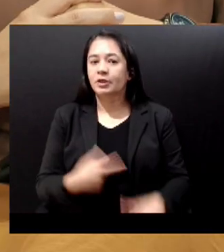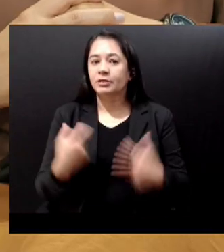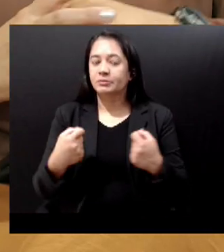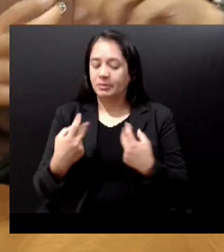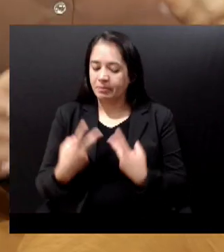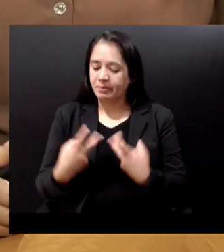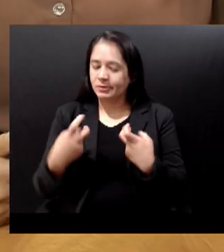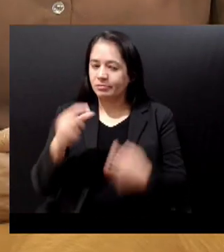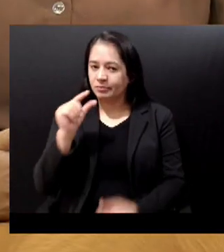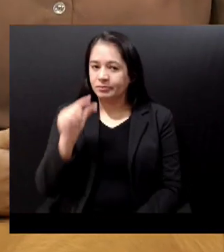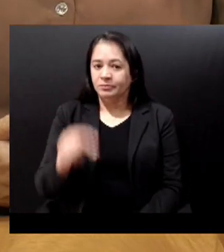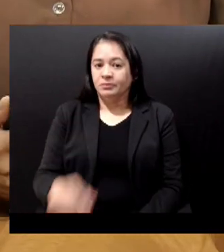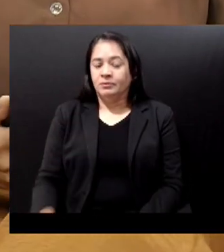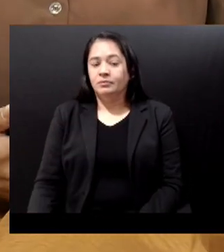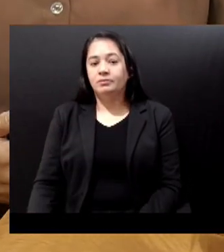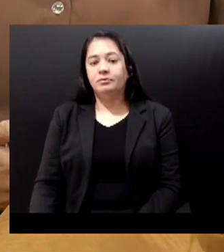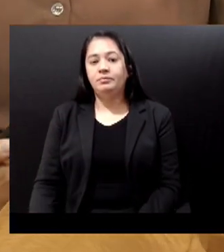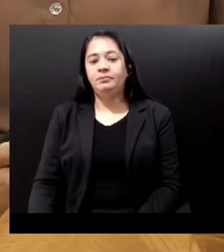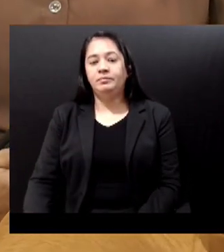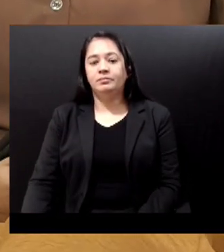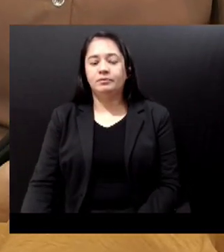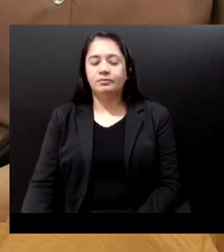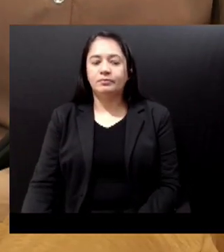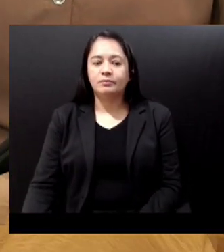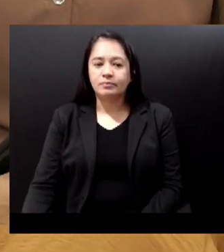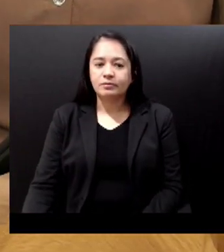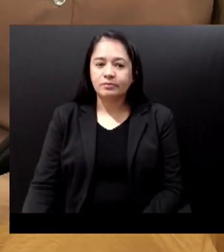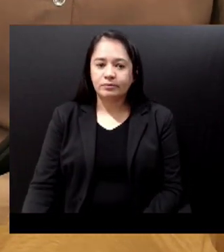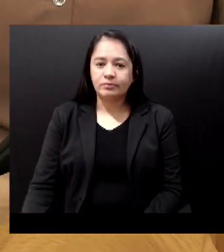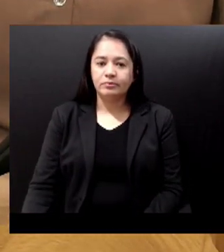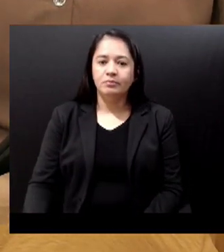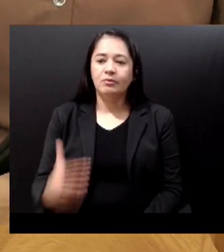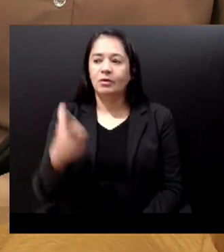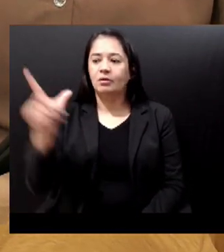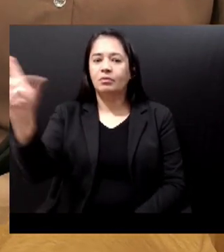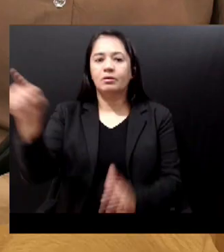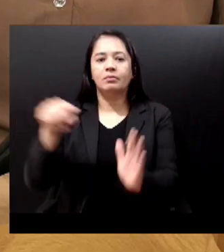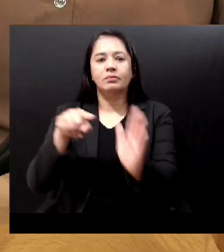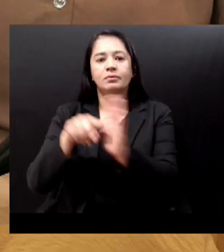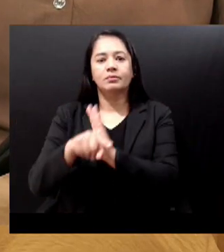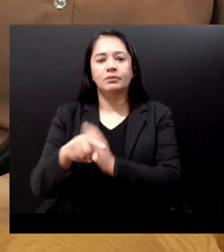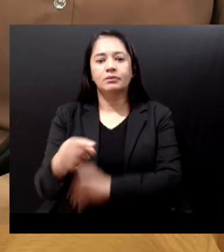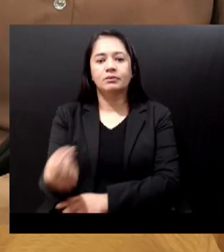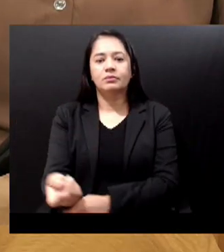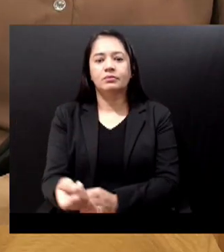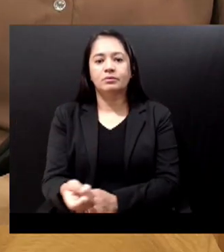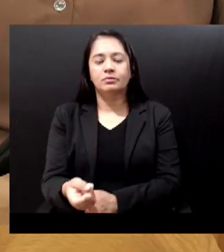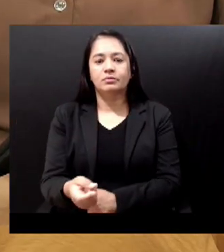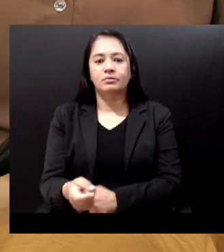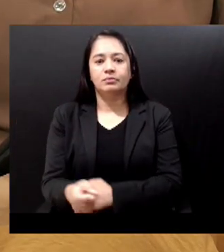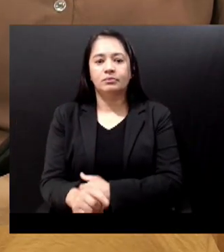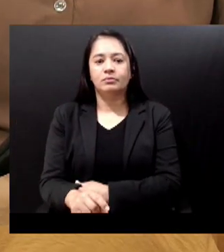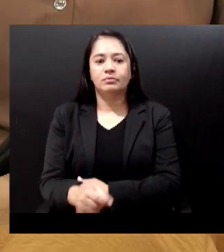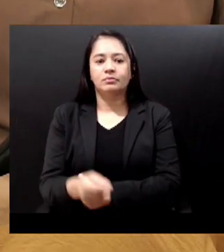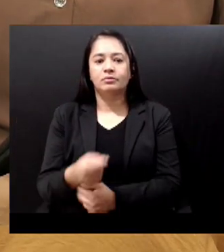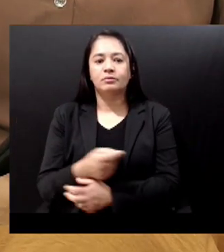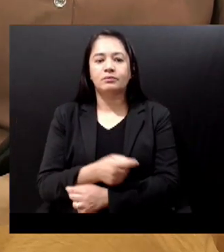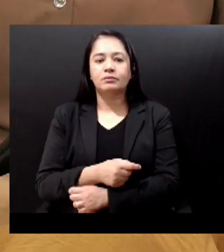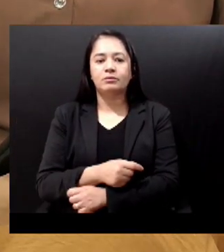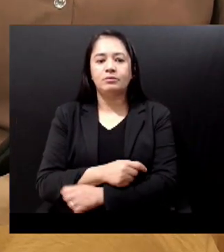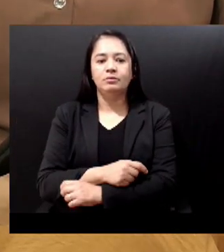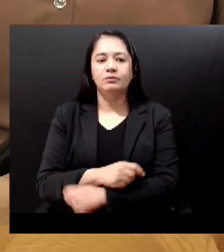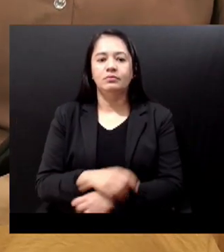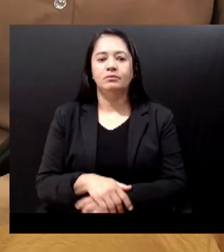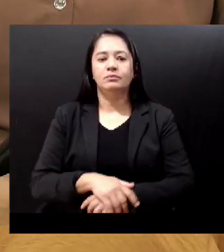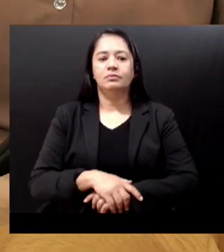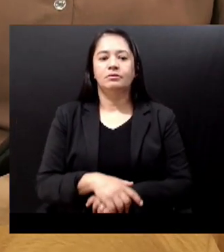lá, mais uma pergunta pra gente, produção, pode mandar? E aí a gente já vai para as considerações finais. O